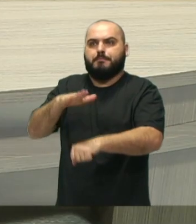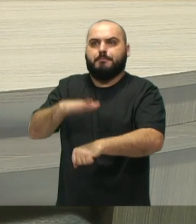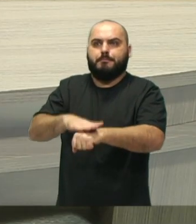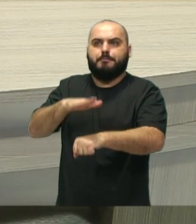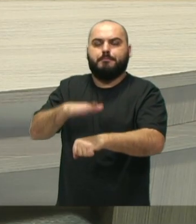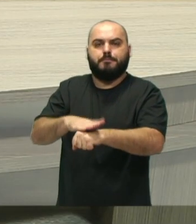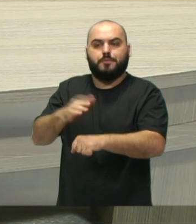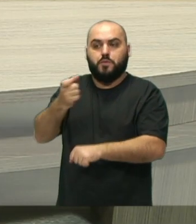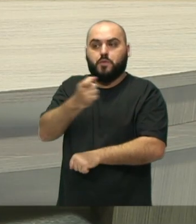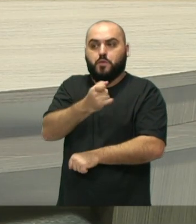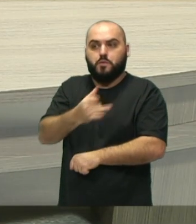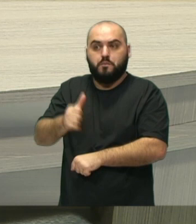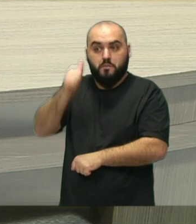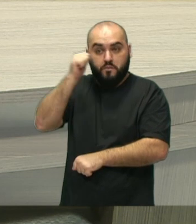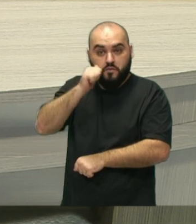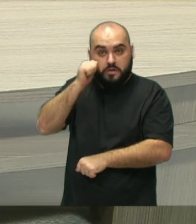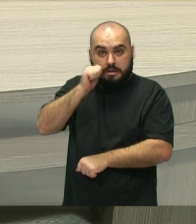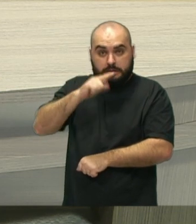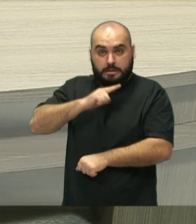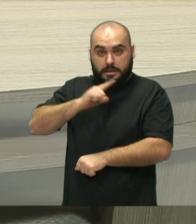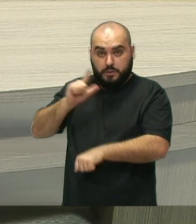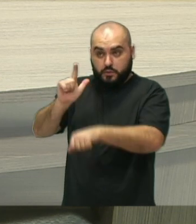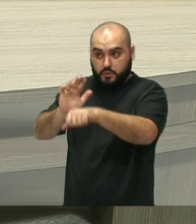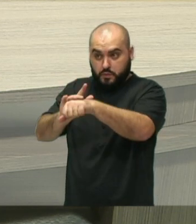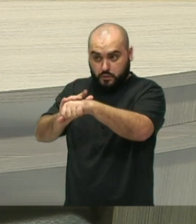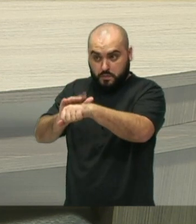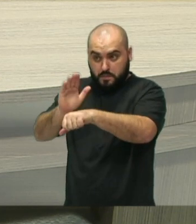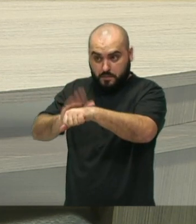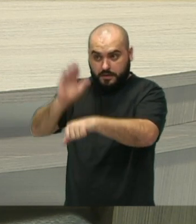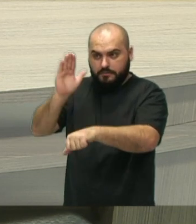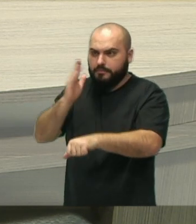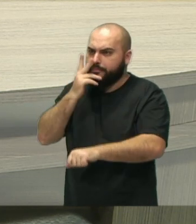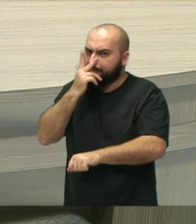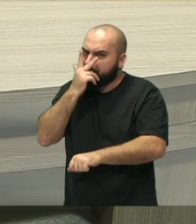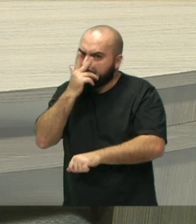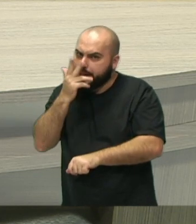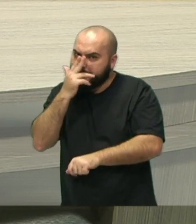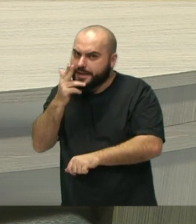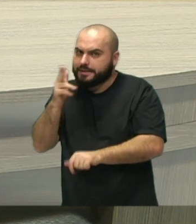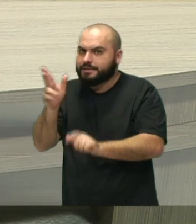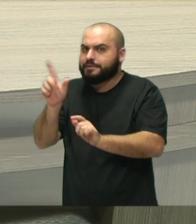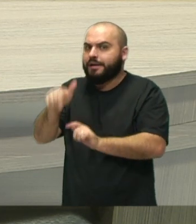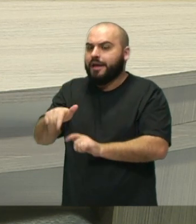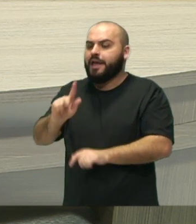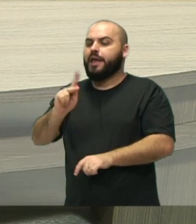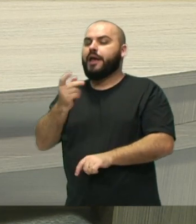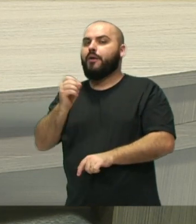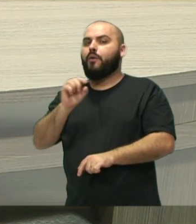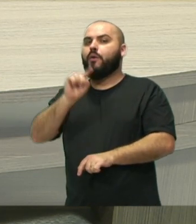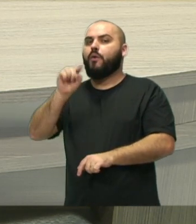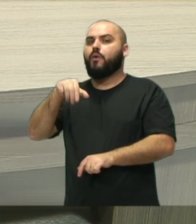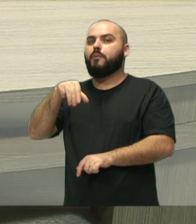do número de mulheres, tem a ver com o hormônio feminino ou não há relação?